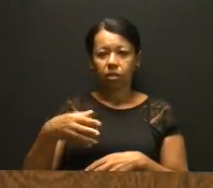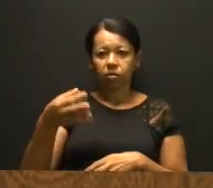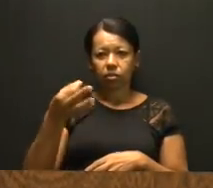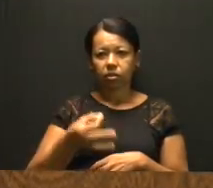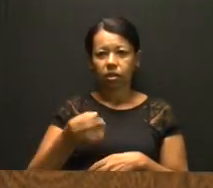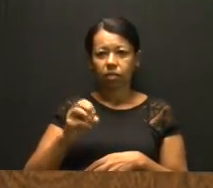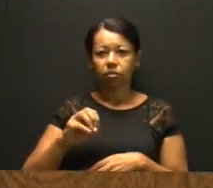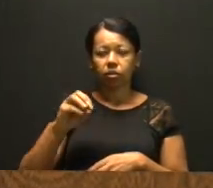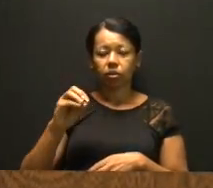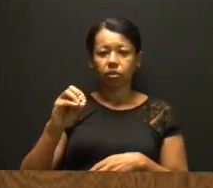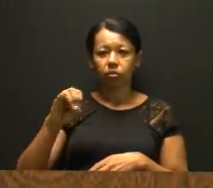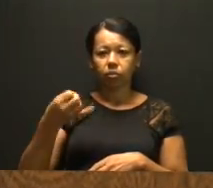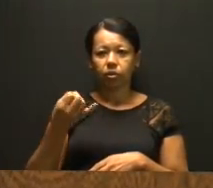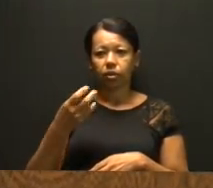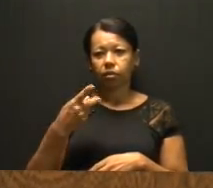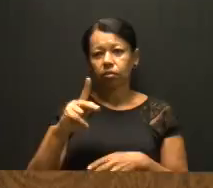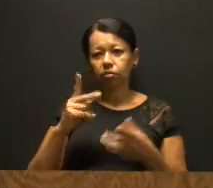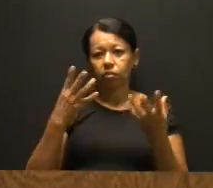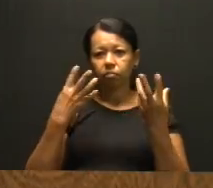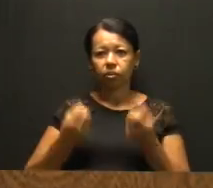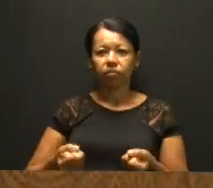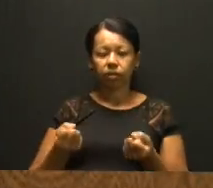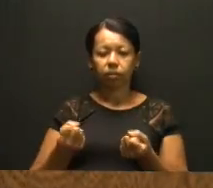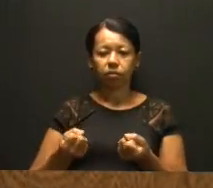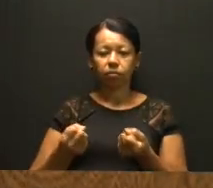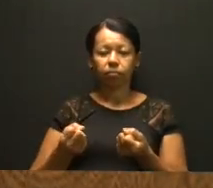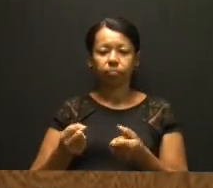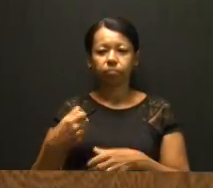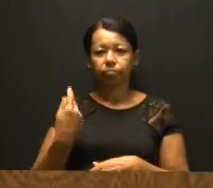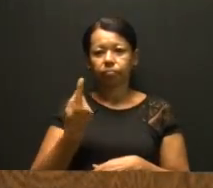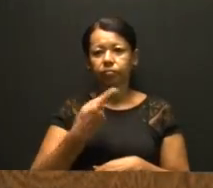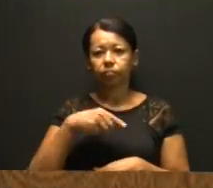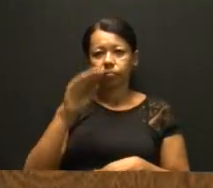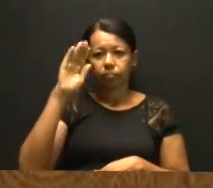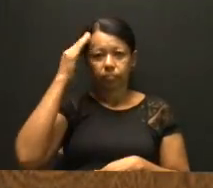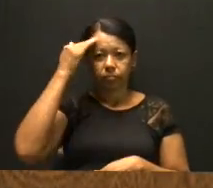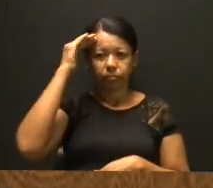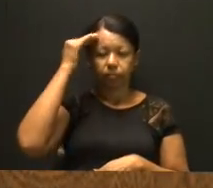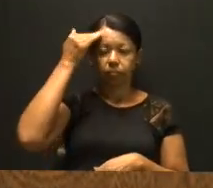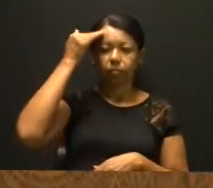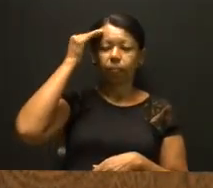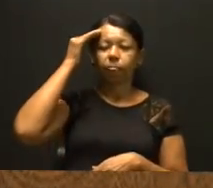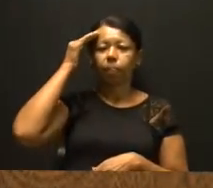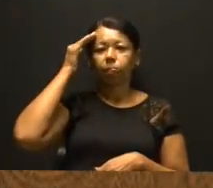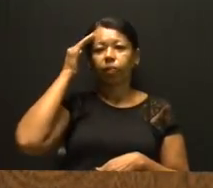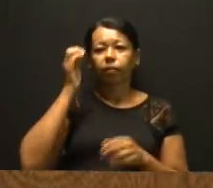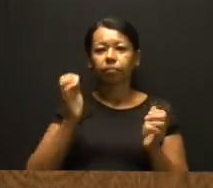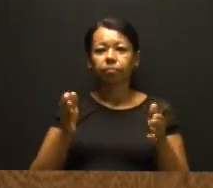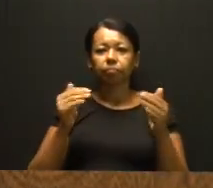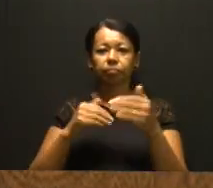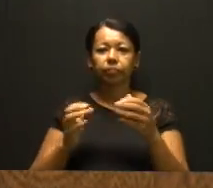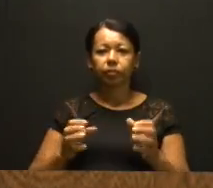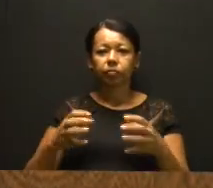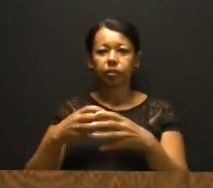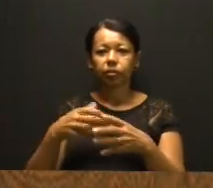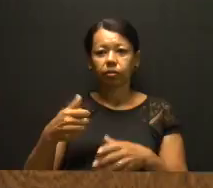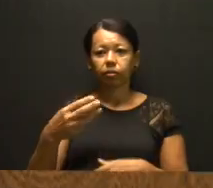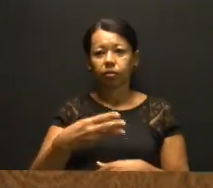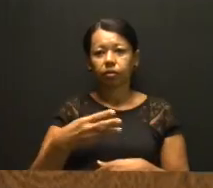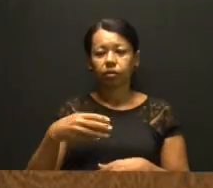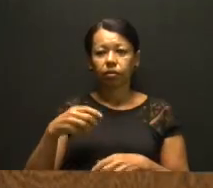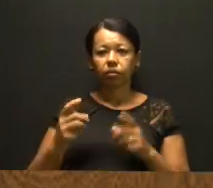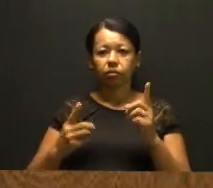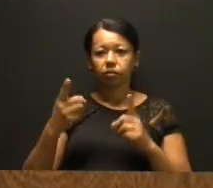e oportunidade da sua aprovação. Salvo o melhor juízo, é este o nosso parecer. Sala das Comissões, 13 de fevereiro